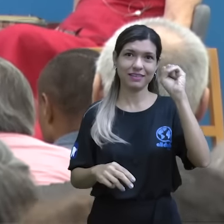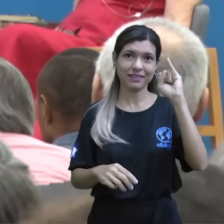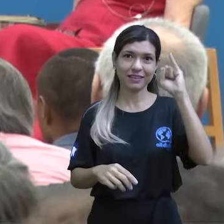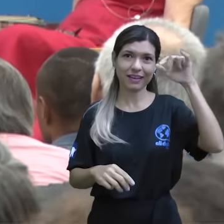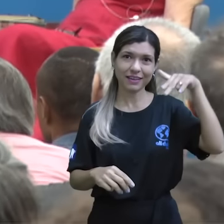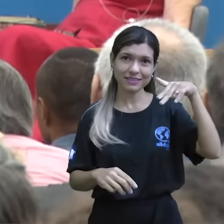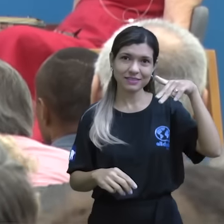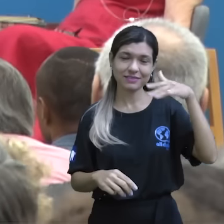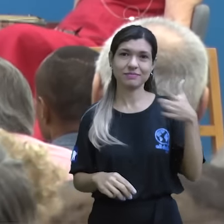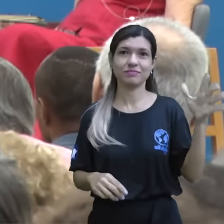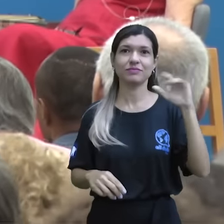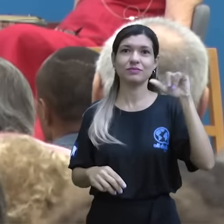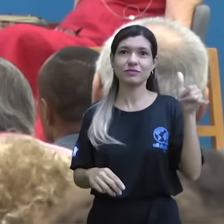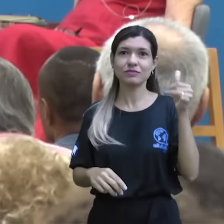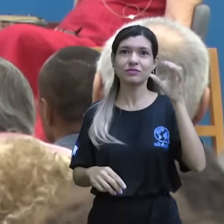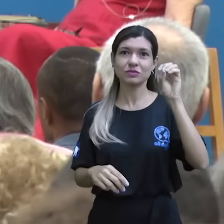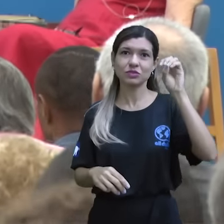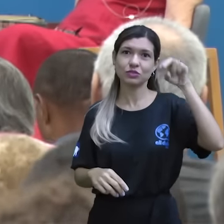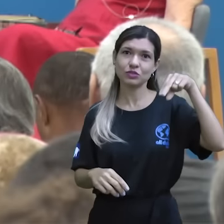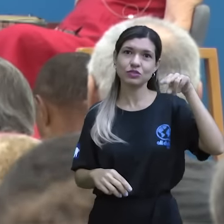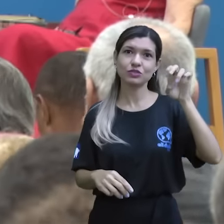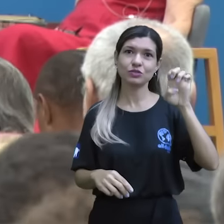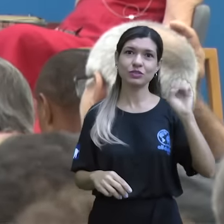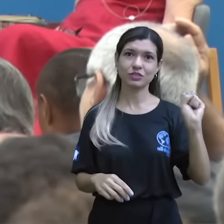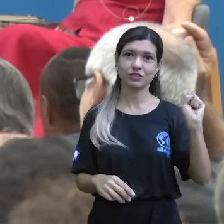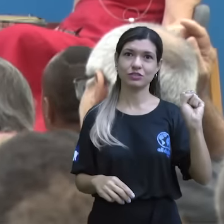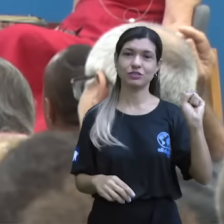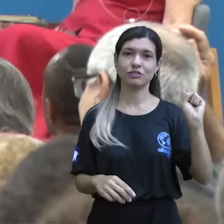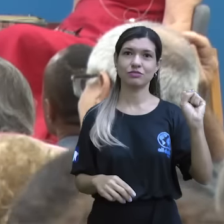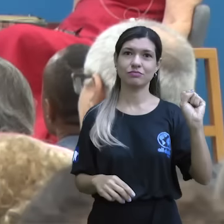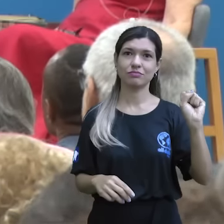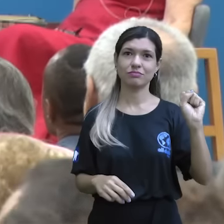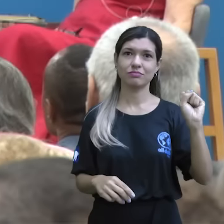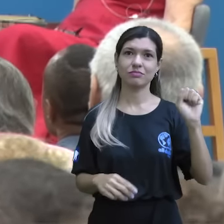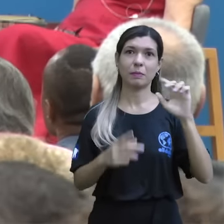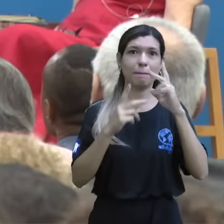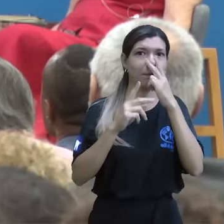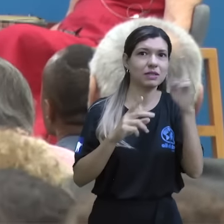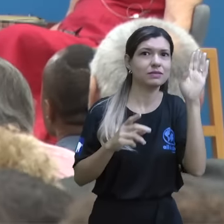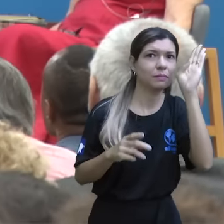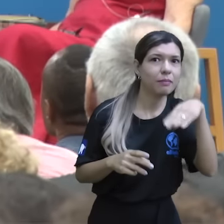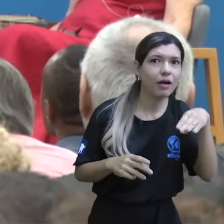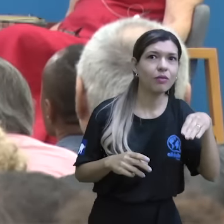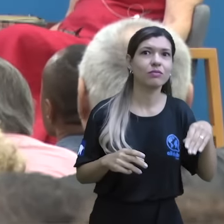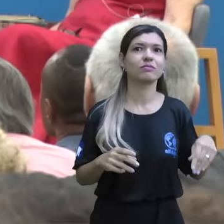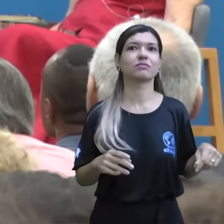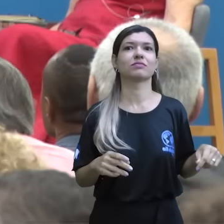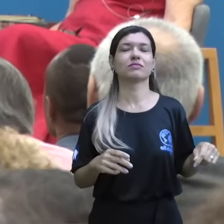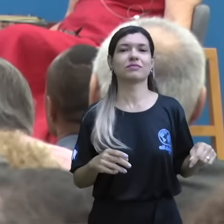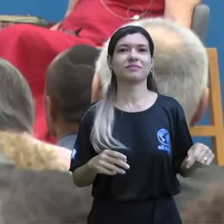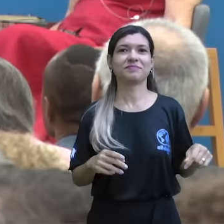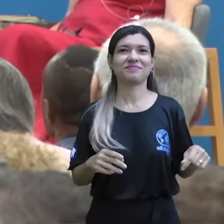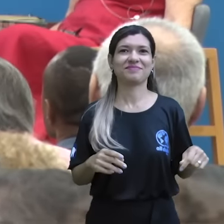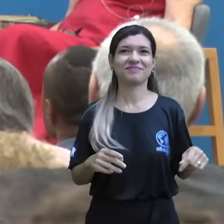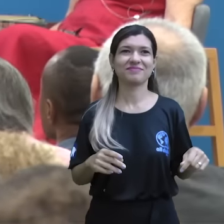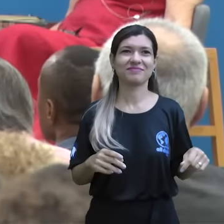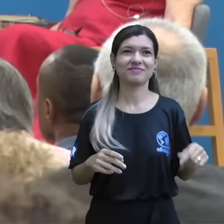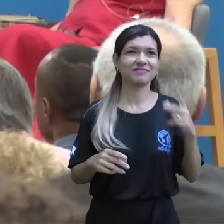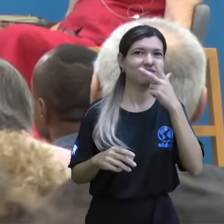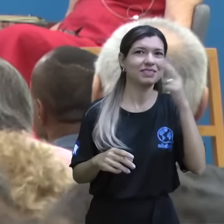A gente combinou essa pergunta, né? Muito obrigada. Como você chama? Desculpa, eu não sei seu Rodrigo. Nome. Rodrigo, posso